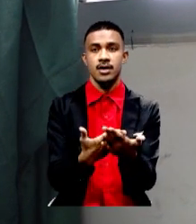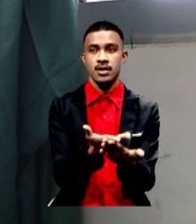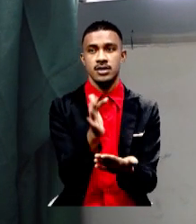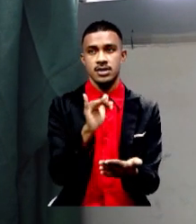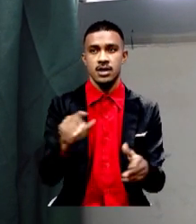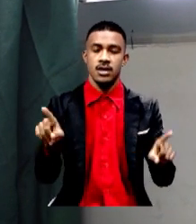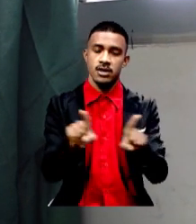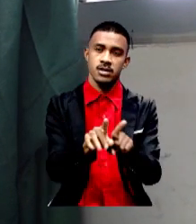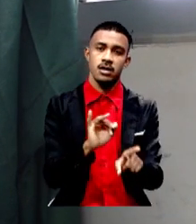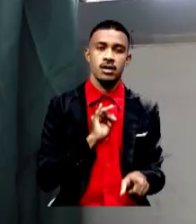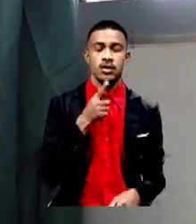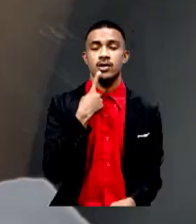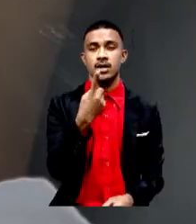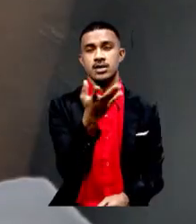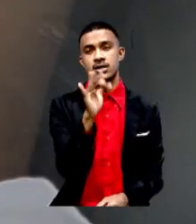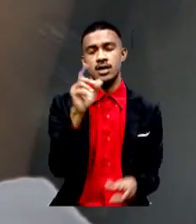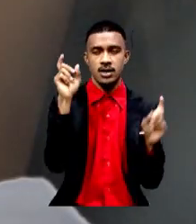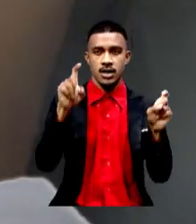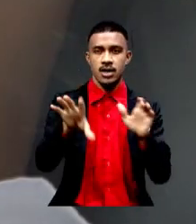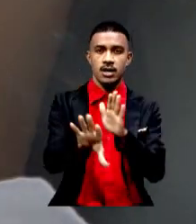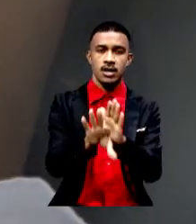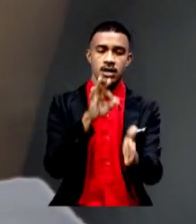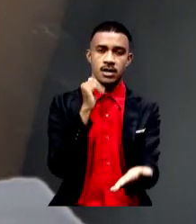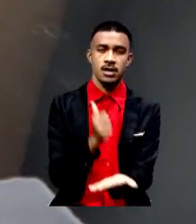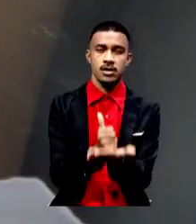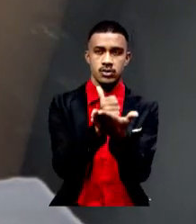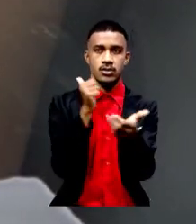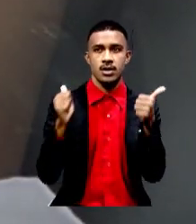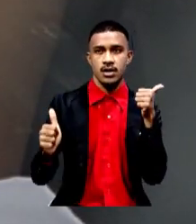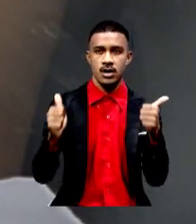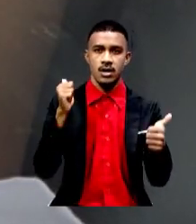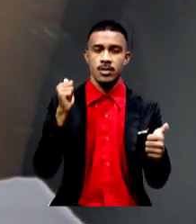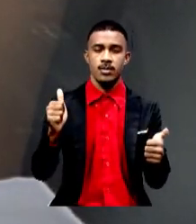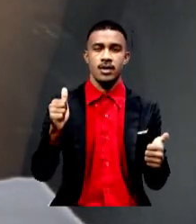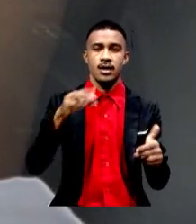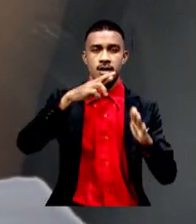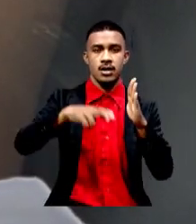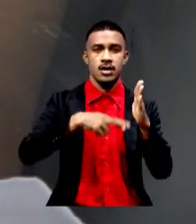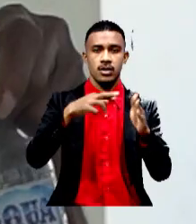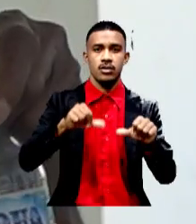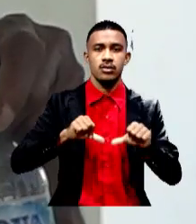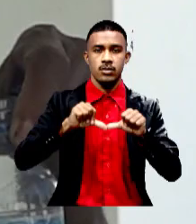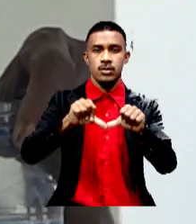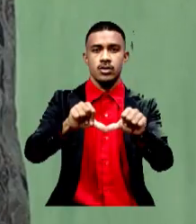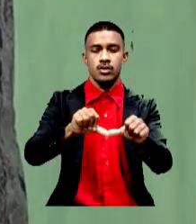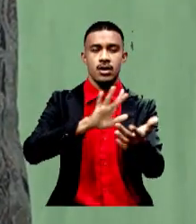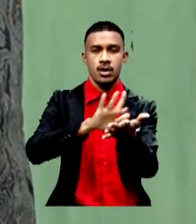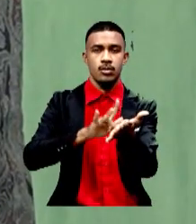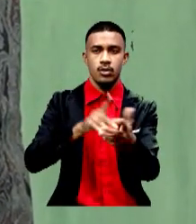nessa um hal temi. Sira tem que retan tratamento neve mak regular, contínua e ai moro clavele